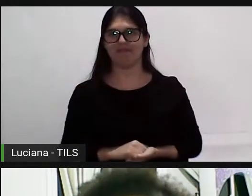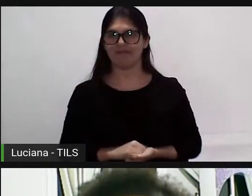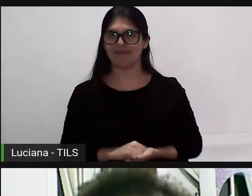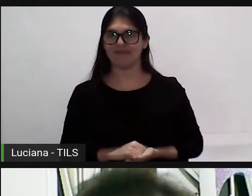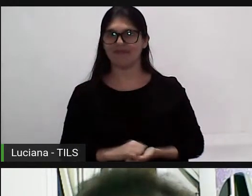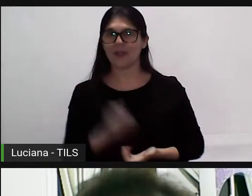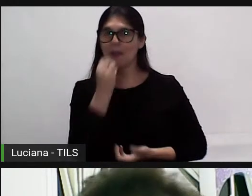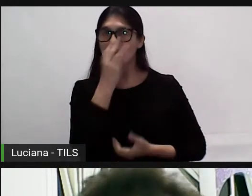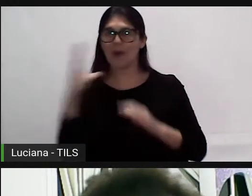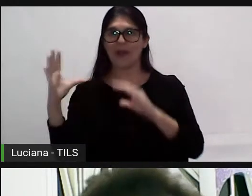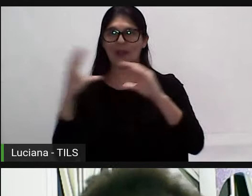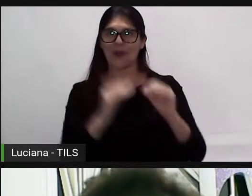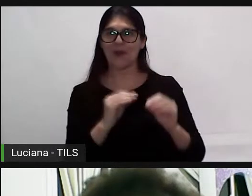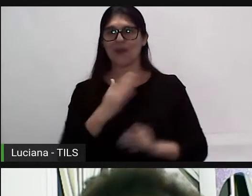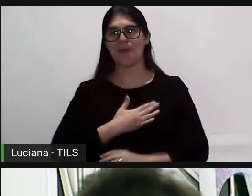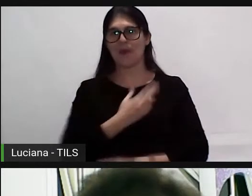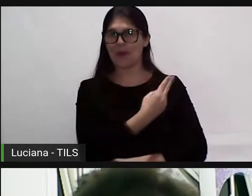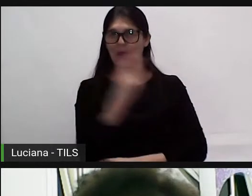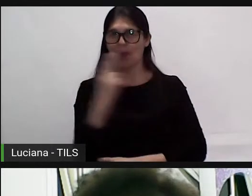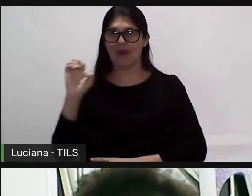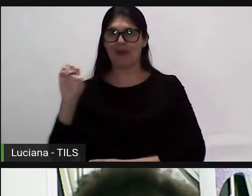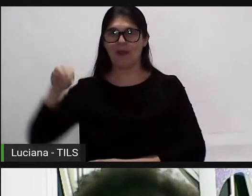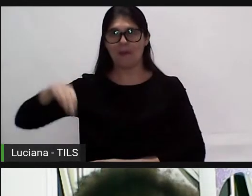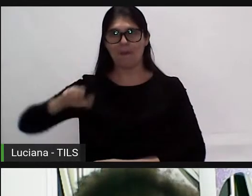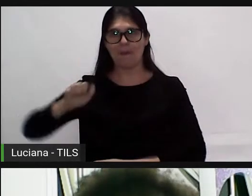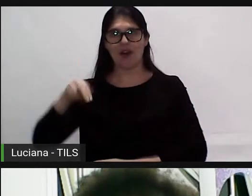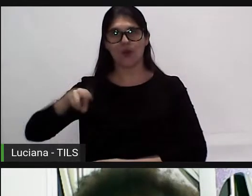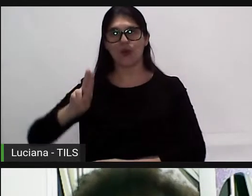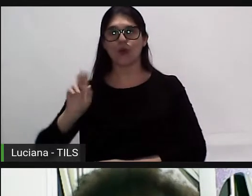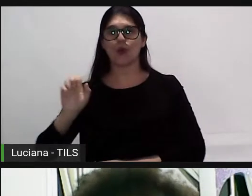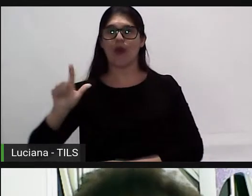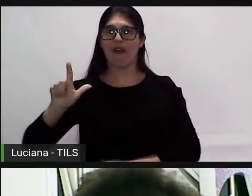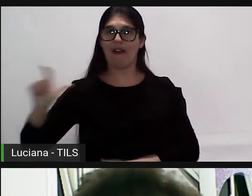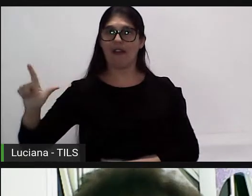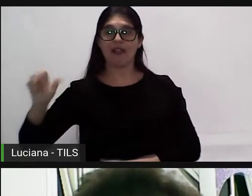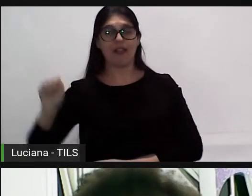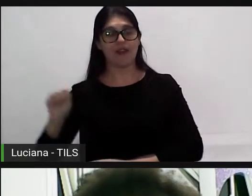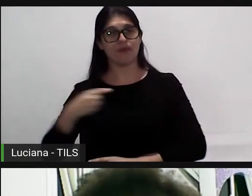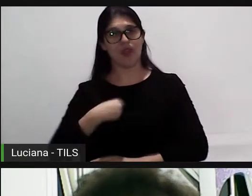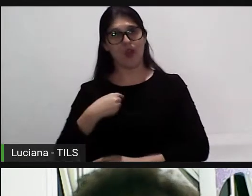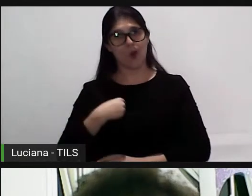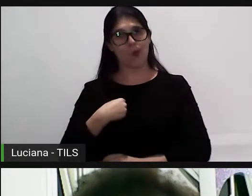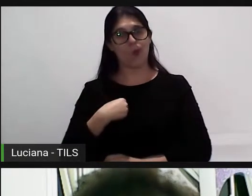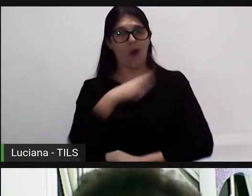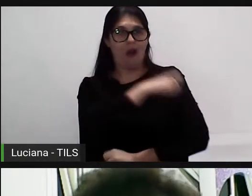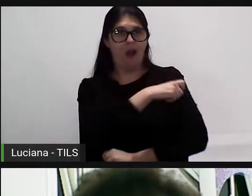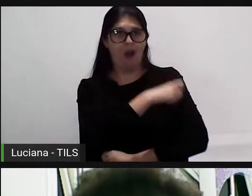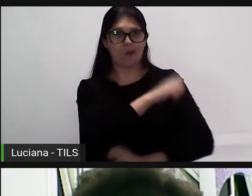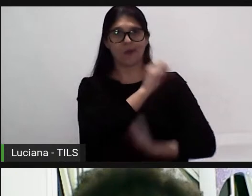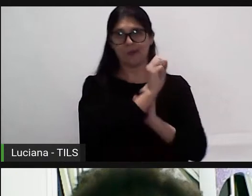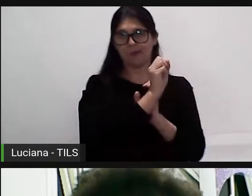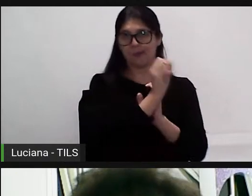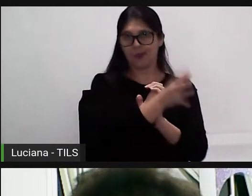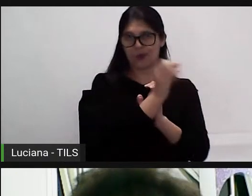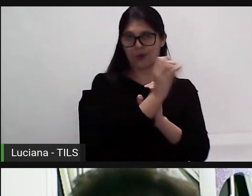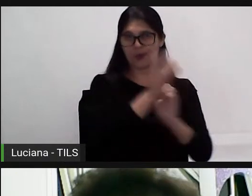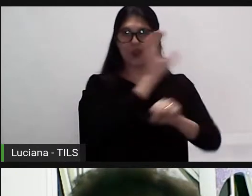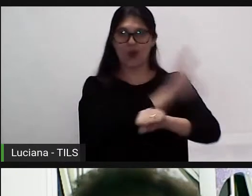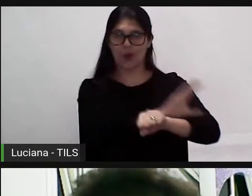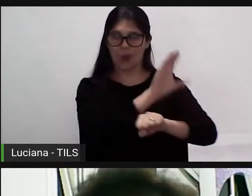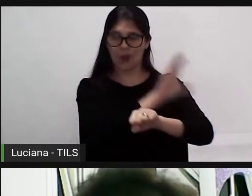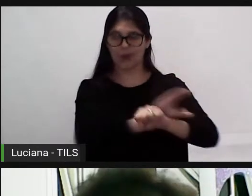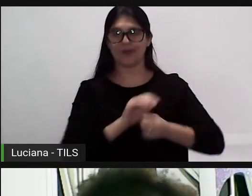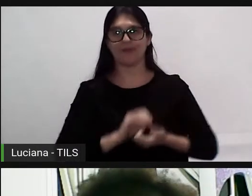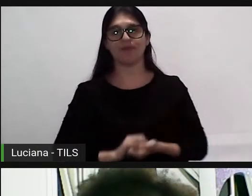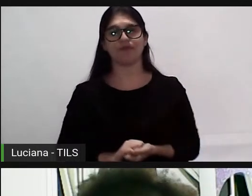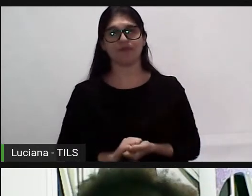Boa noite, meu nome é Manuela. Eu sou estudante de produção multimídia. E eu